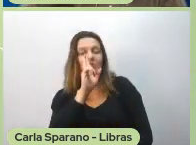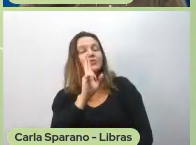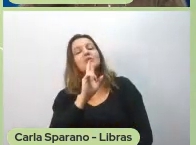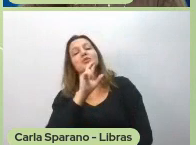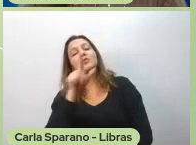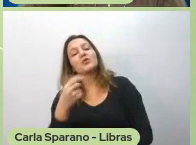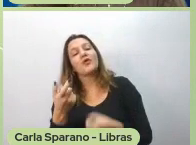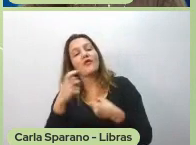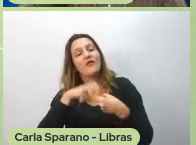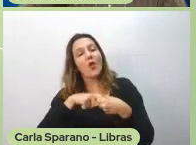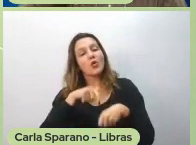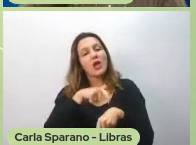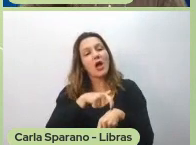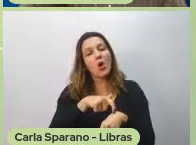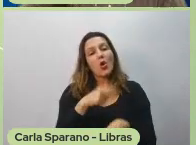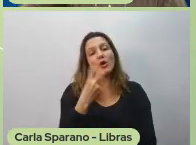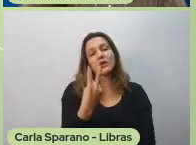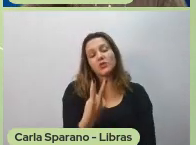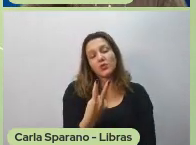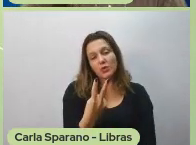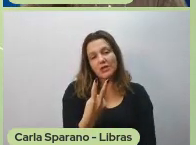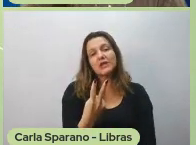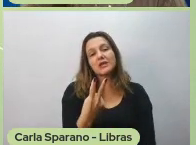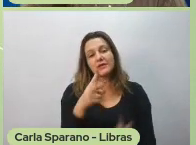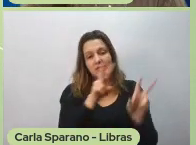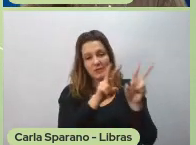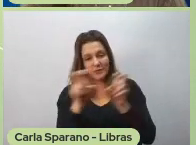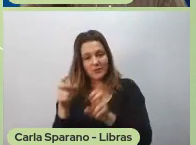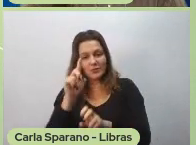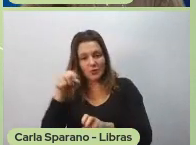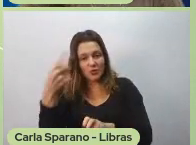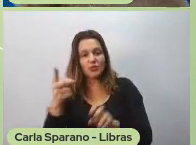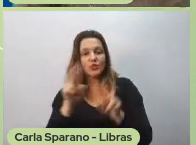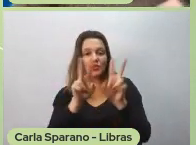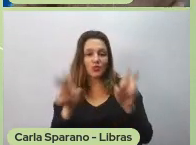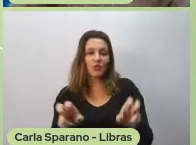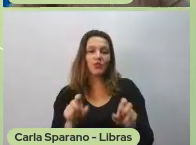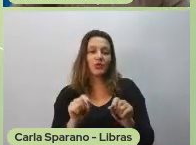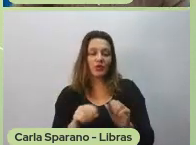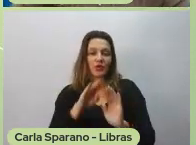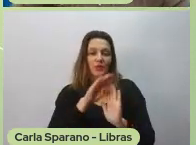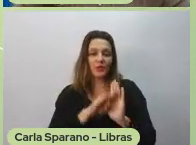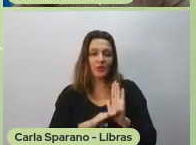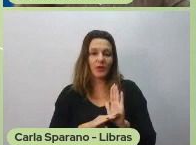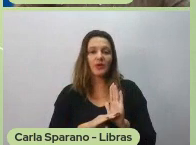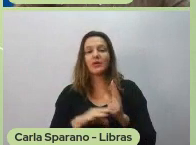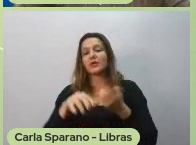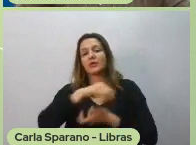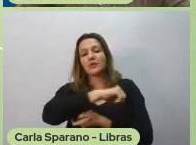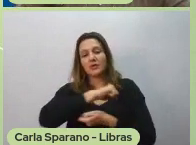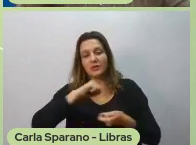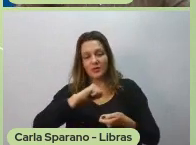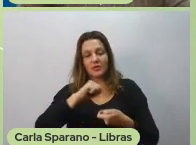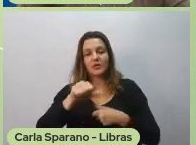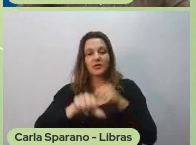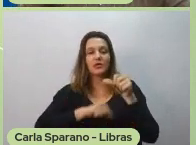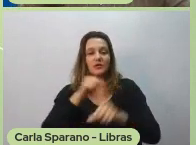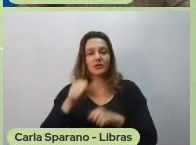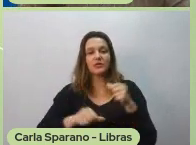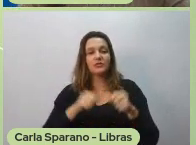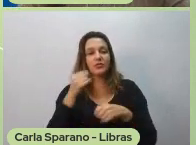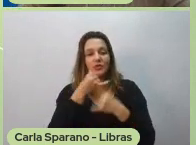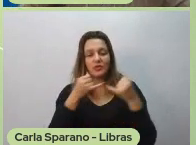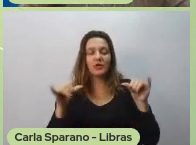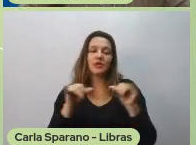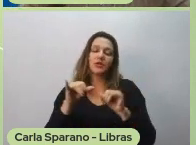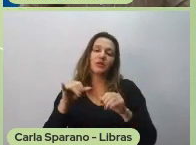retorna às 14 horas com o nosso próximo painel, em que a gente vai falar sobre a agenda de sustentabilidade, de transformação energética, de